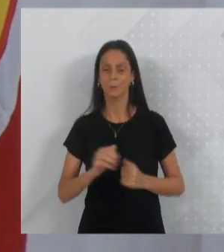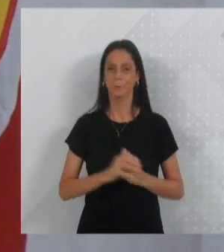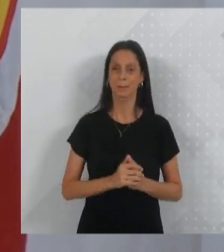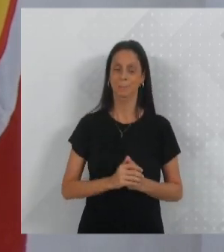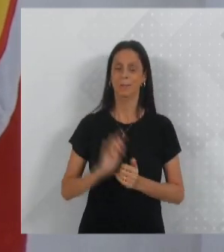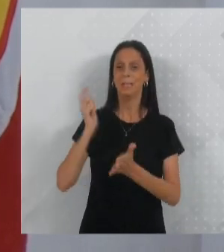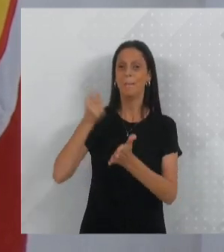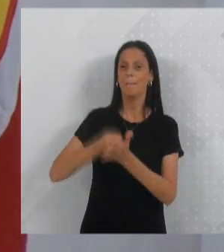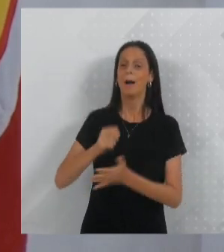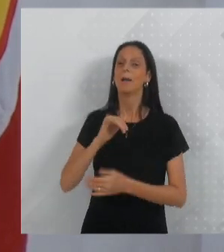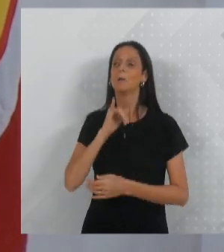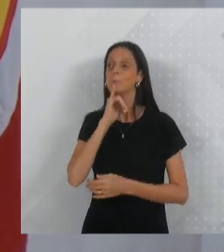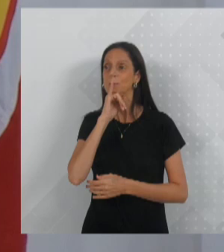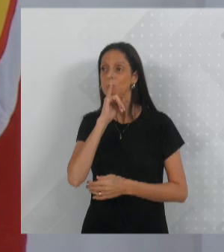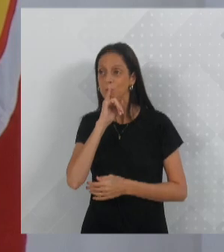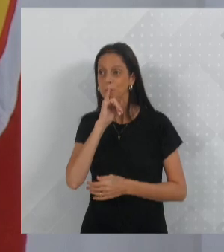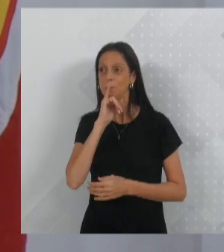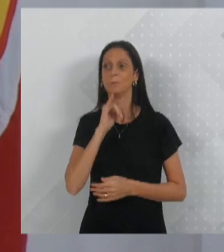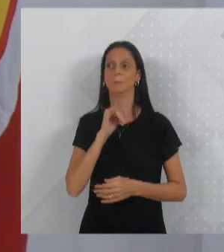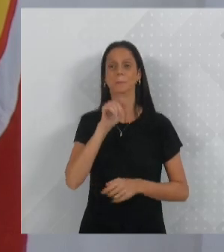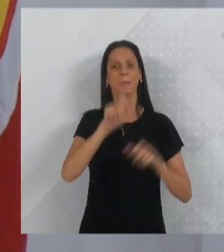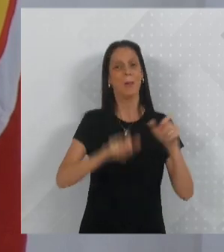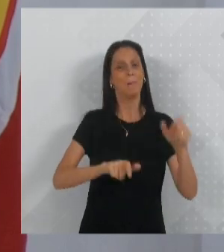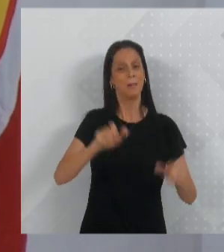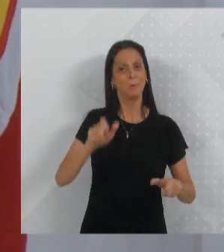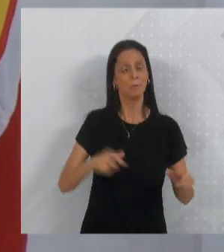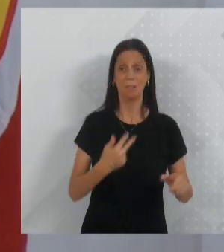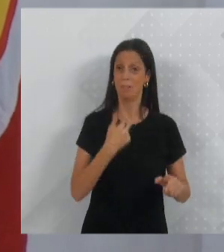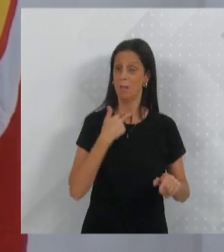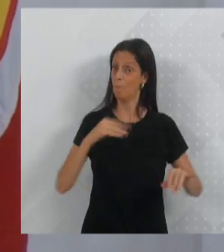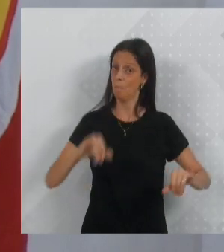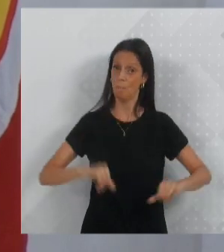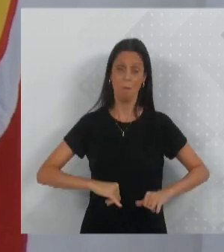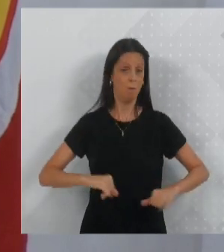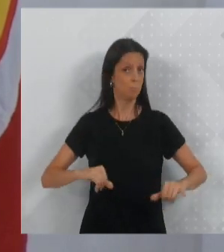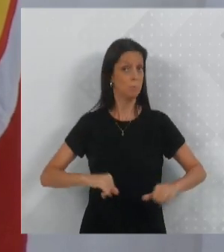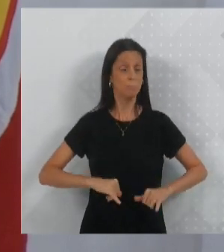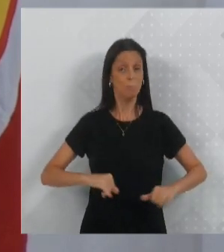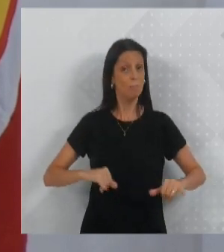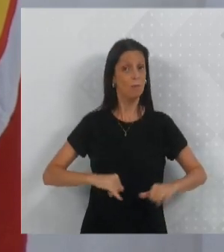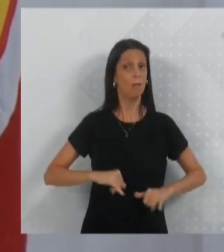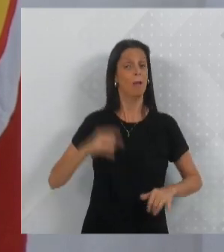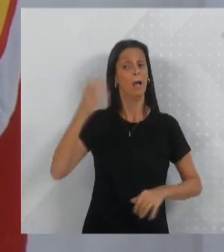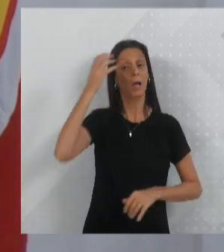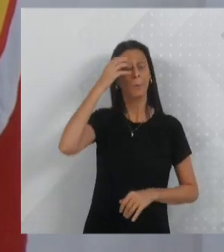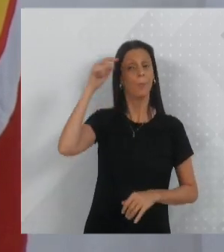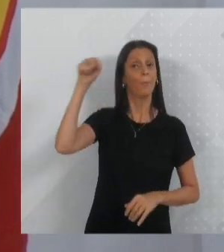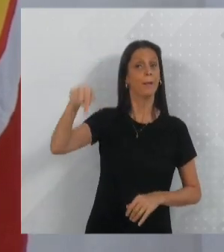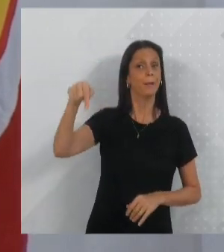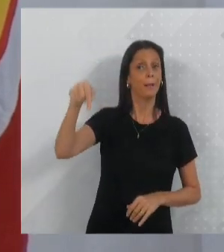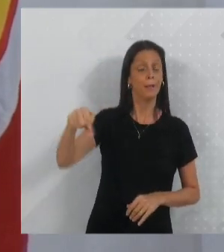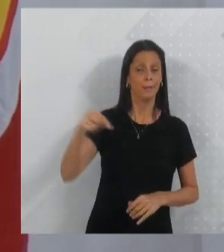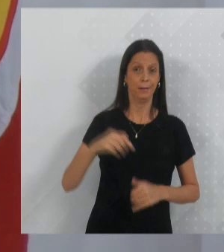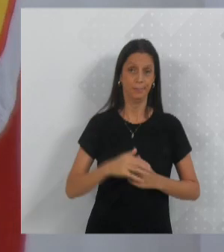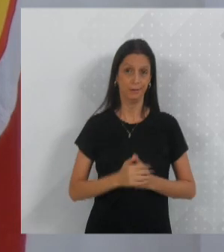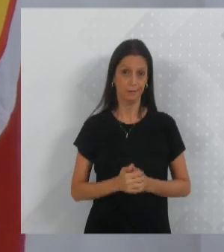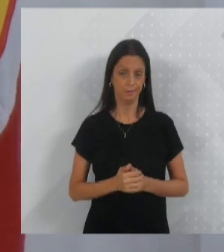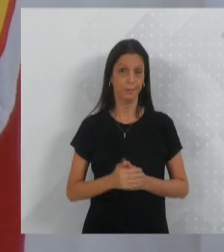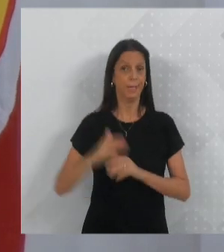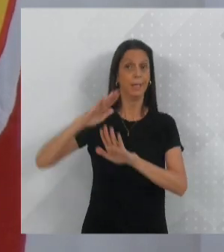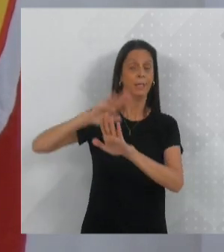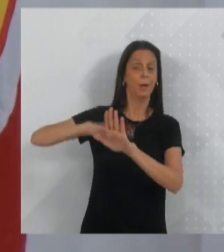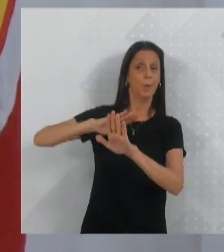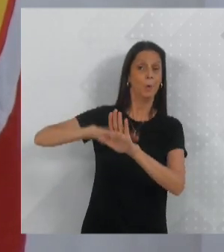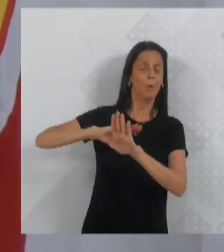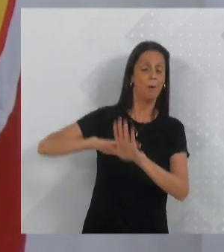a população de Blumenau não pode pagar por questões administrativas ou por questões ideológicas nós